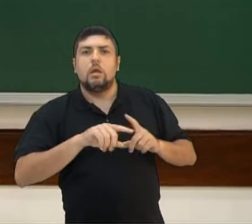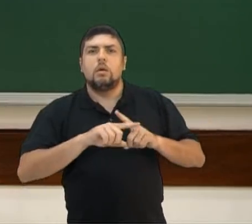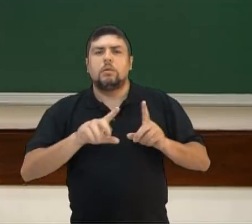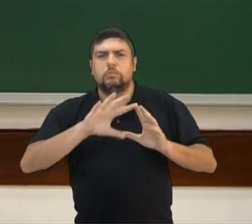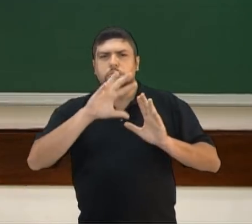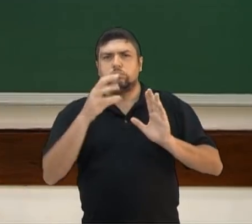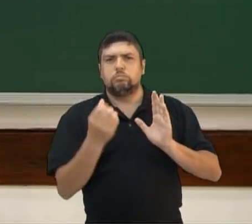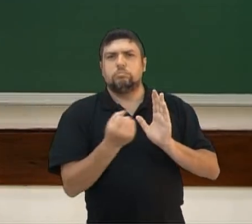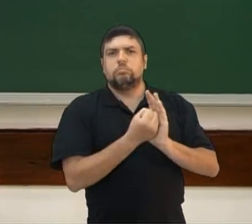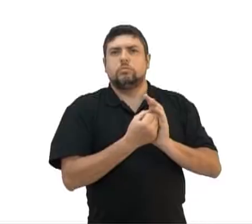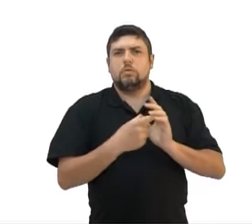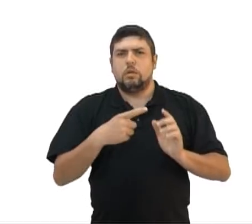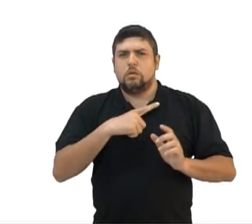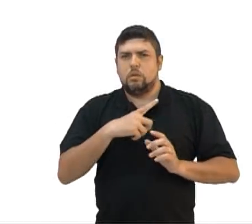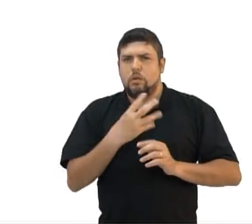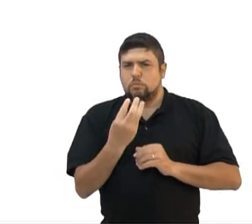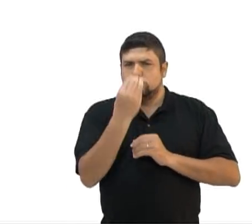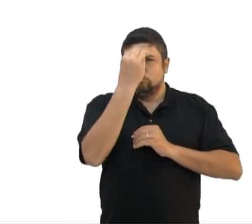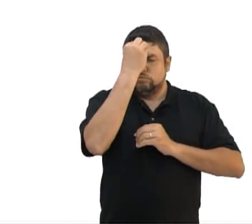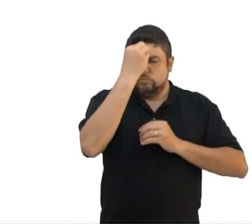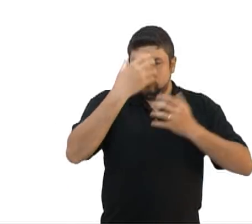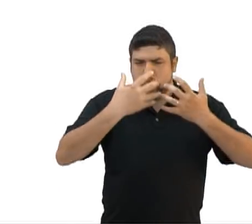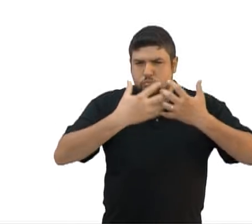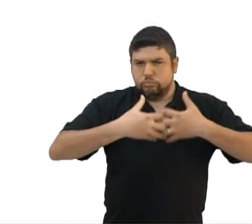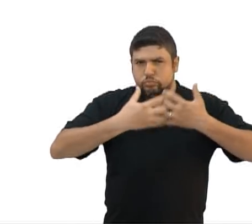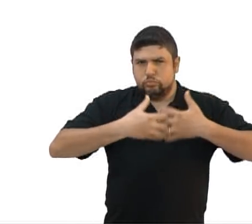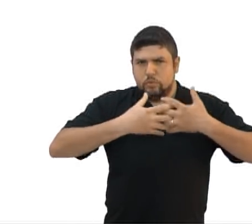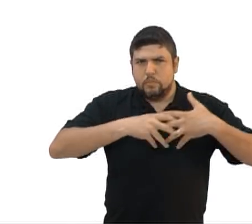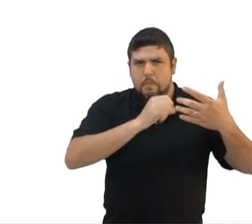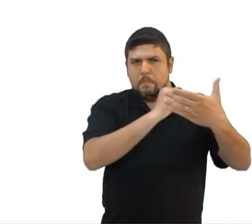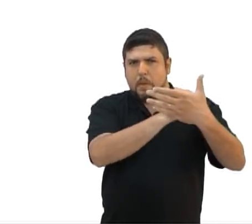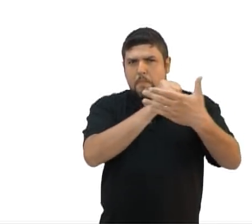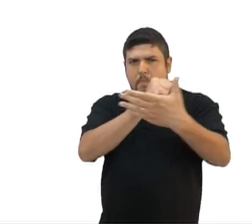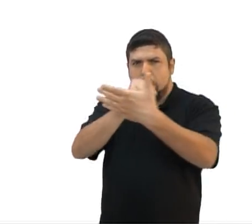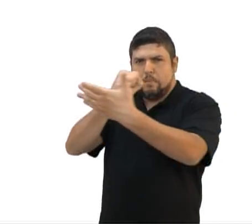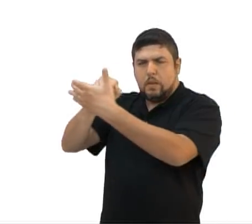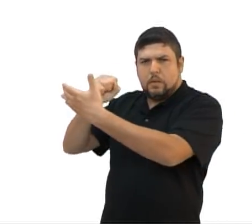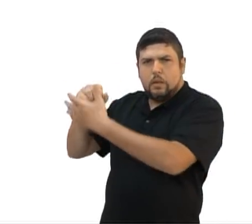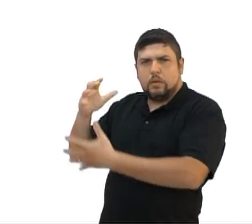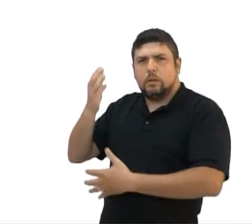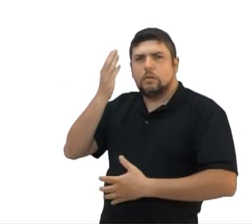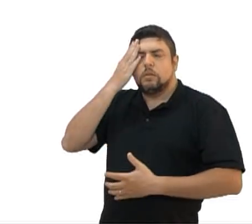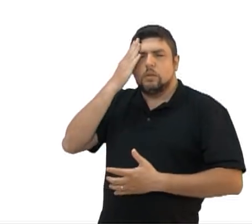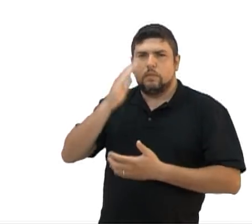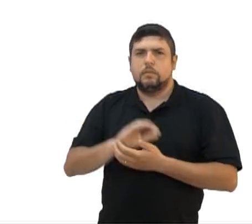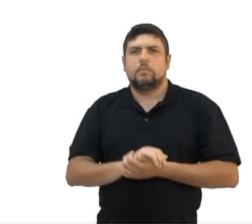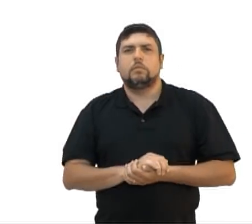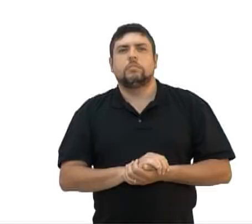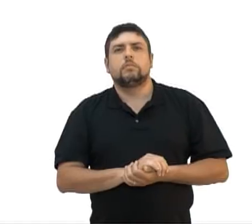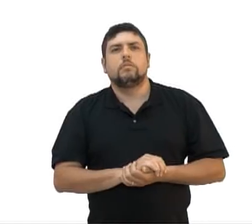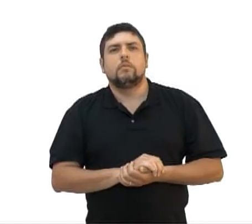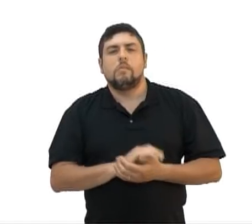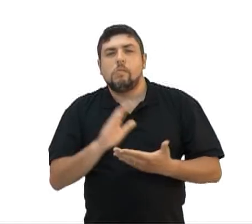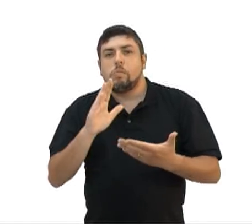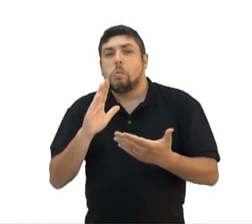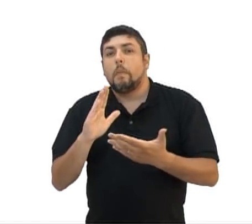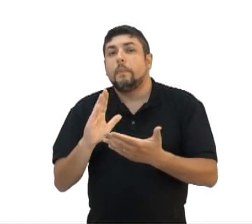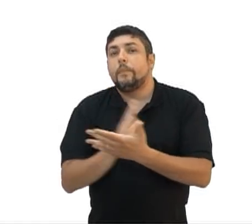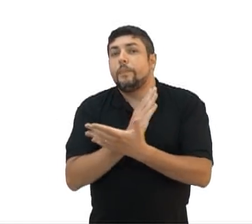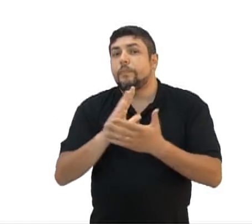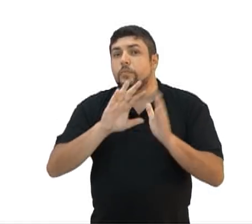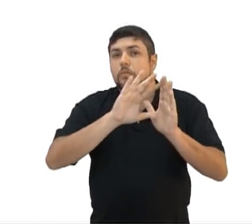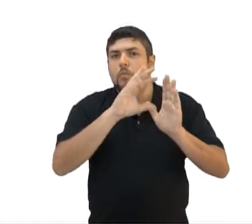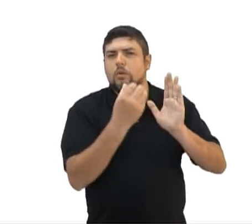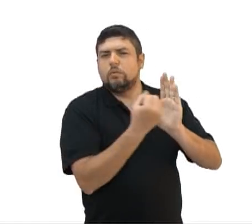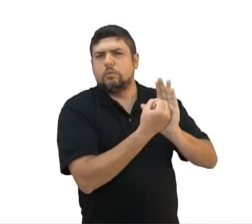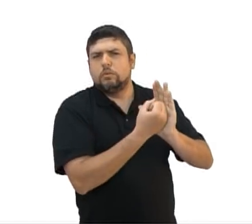sentido. Muito bem, alguns símbolos são muito antigos e possuem significados históricos profundos.